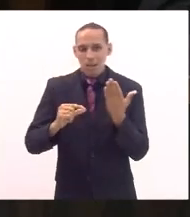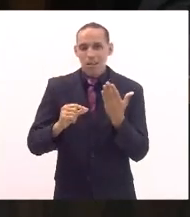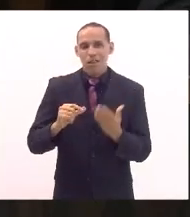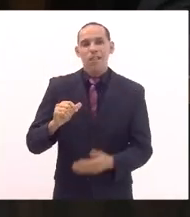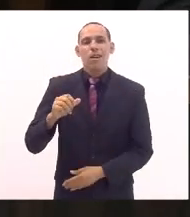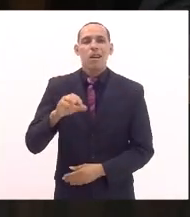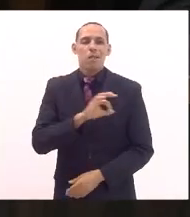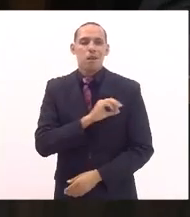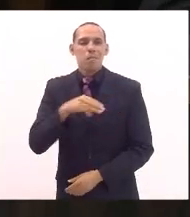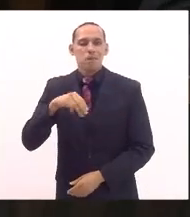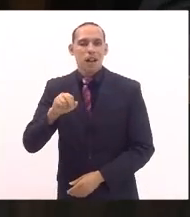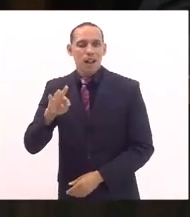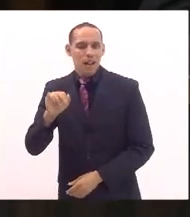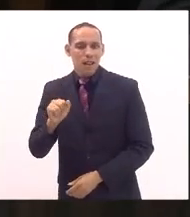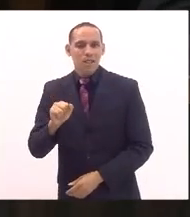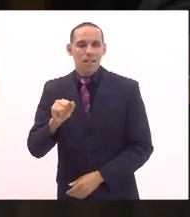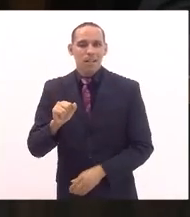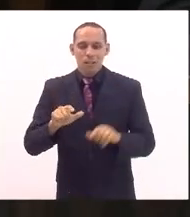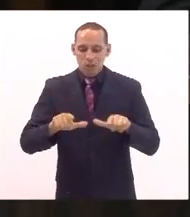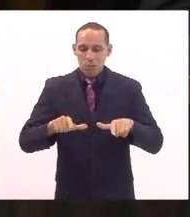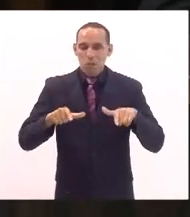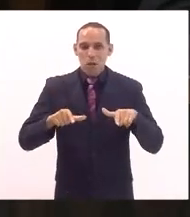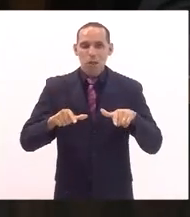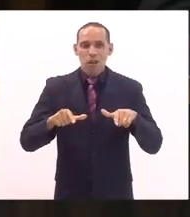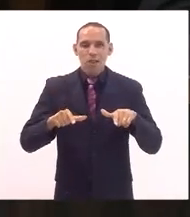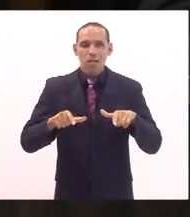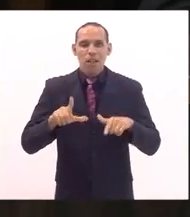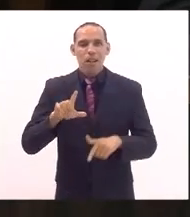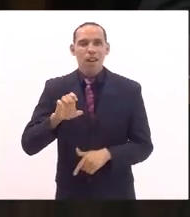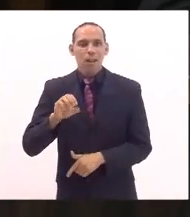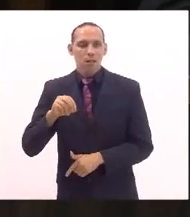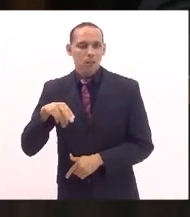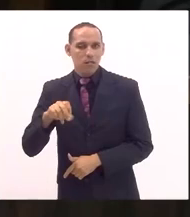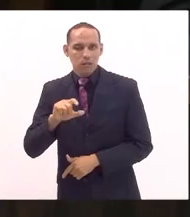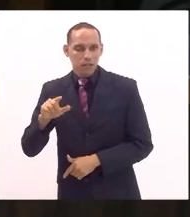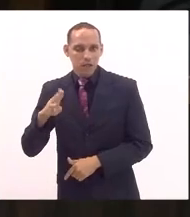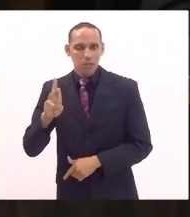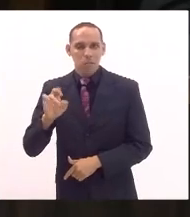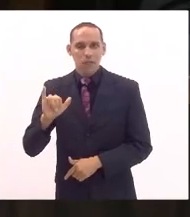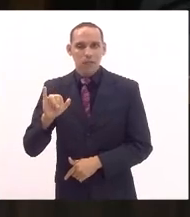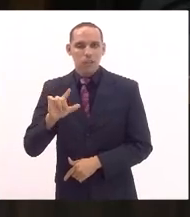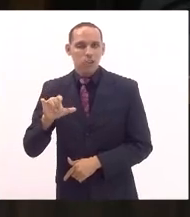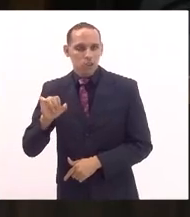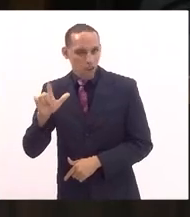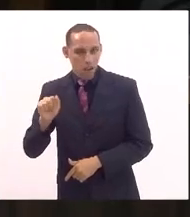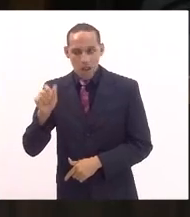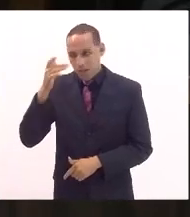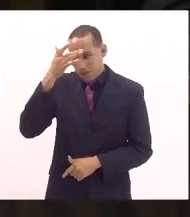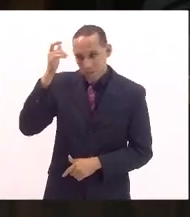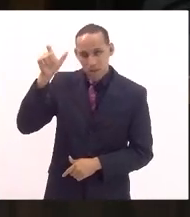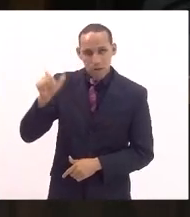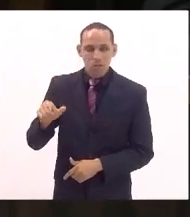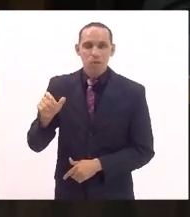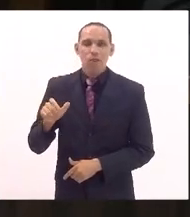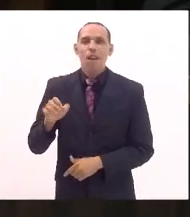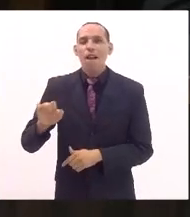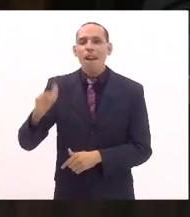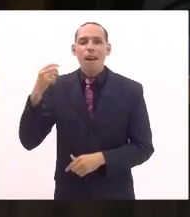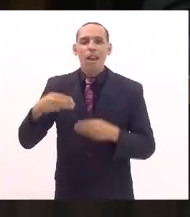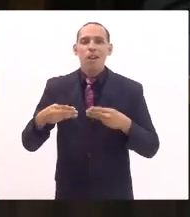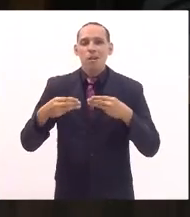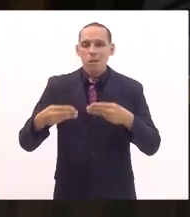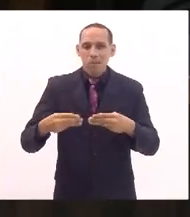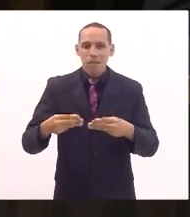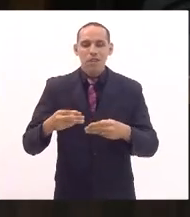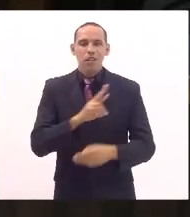Rocha concede o diploma Oi Leonel Brizola ao Santíssimo ex-ministro da República se